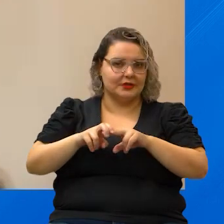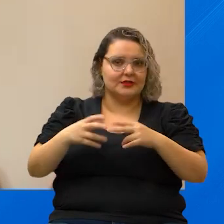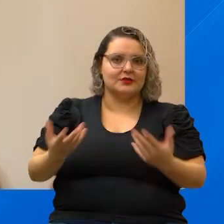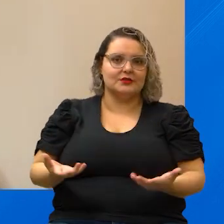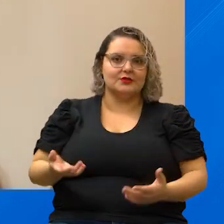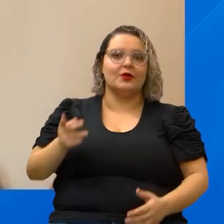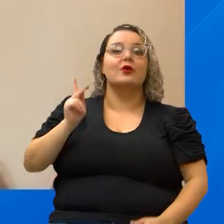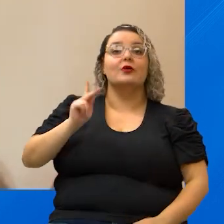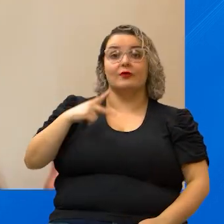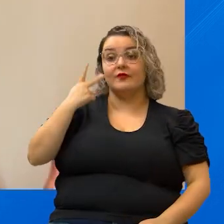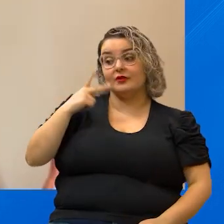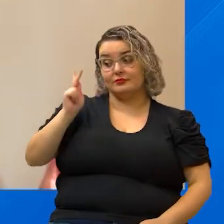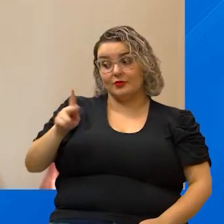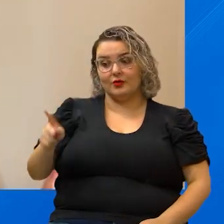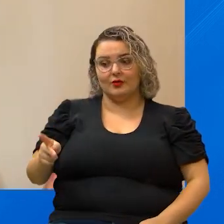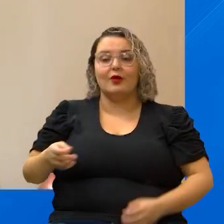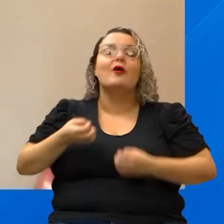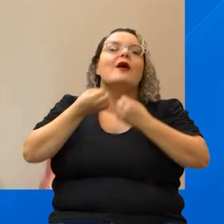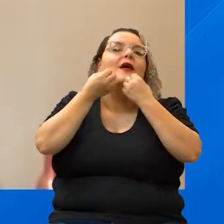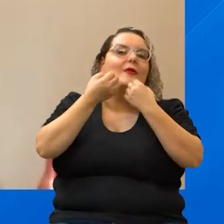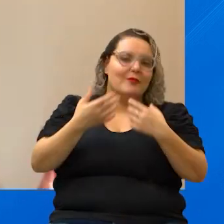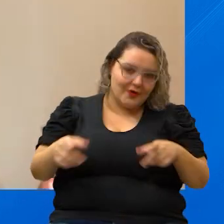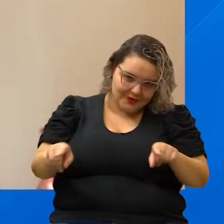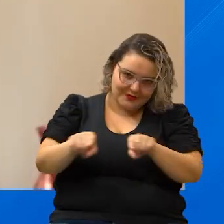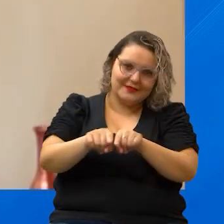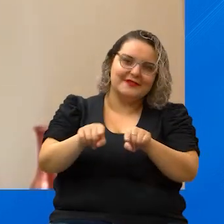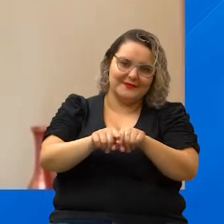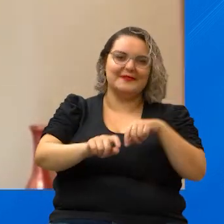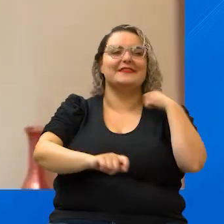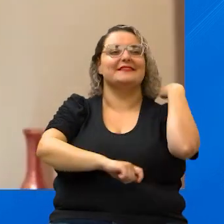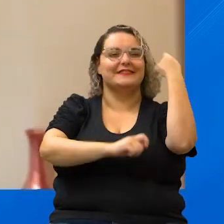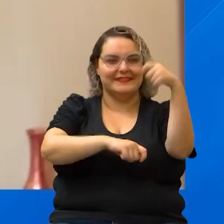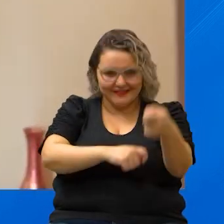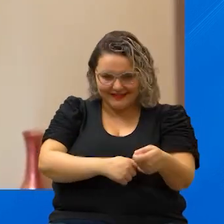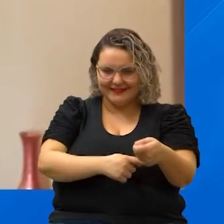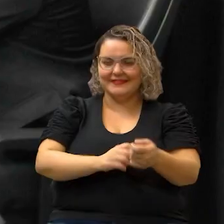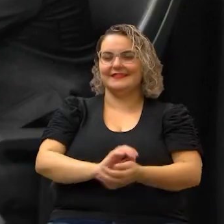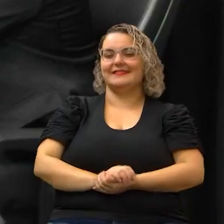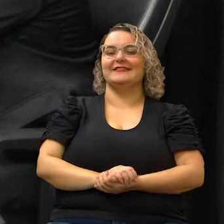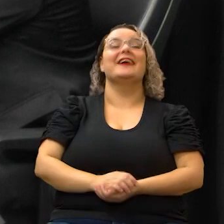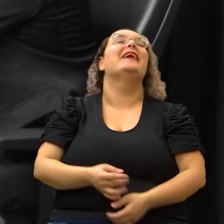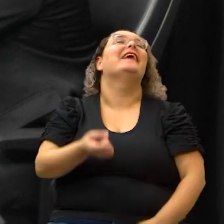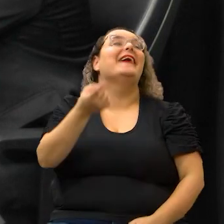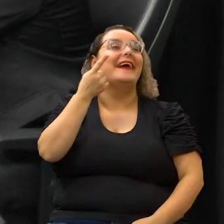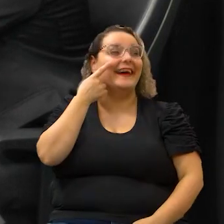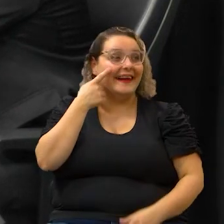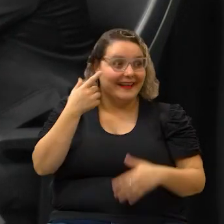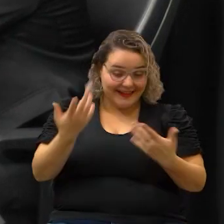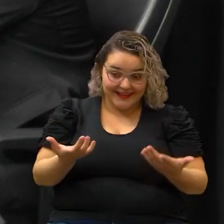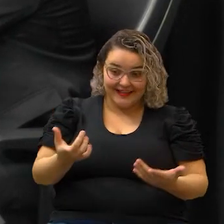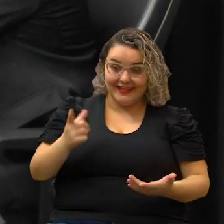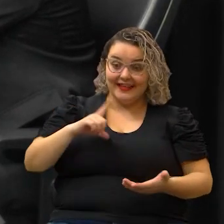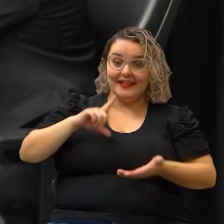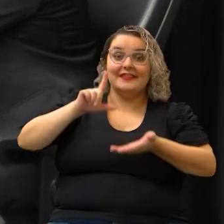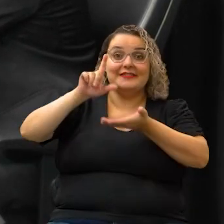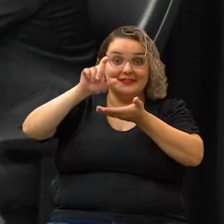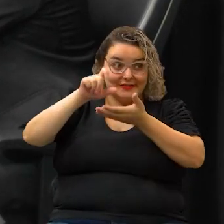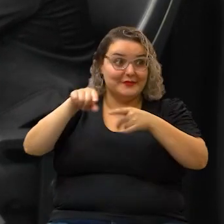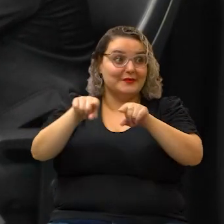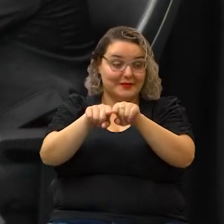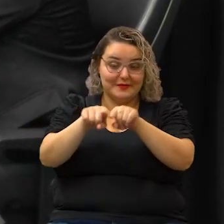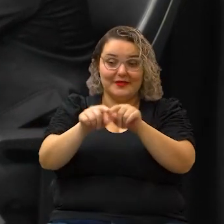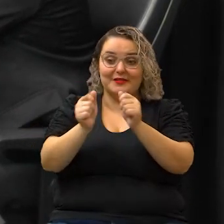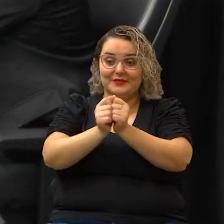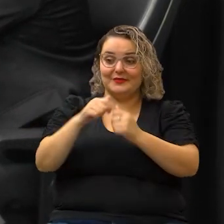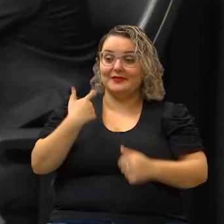portanto, professor Alberto, muito bom também na pescaria. Olha aí, então. Tem até umas fotos que ele mandou